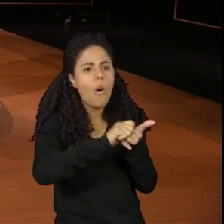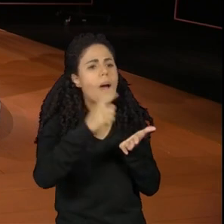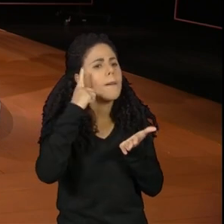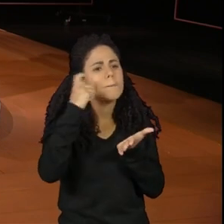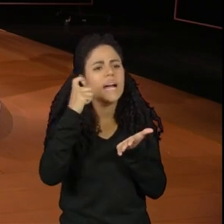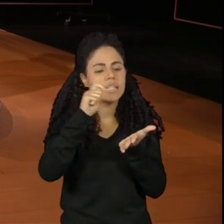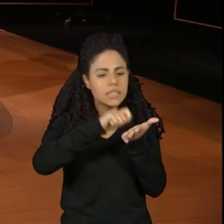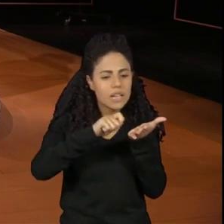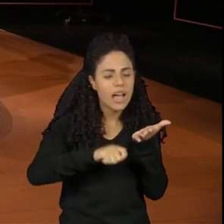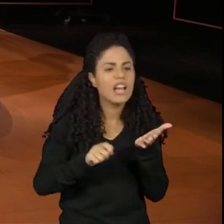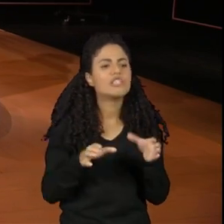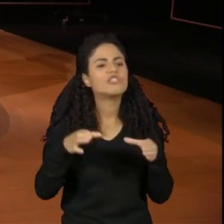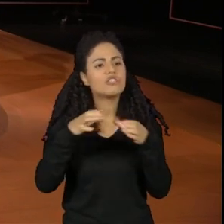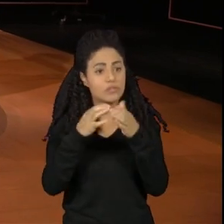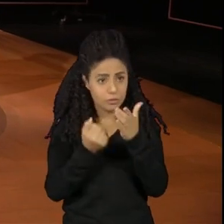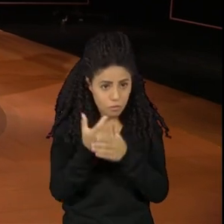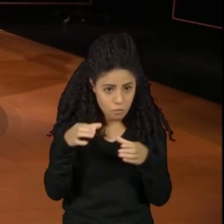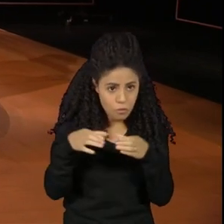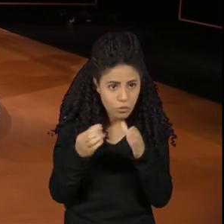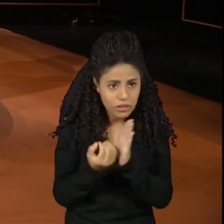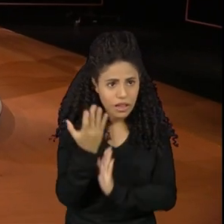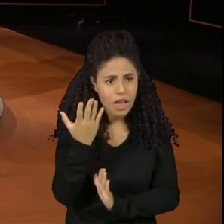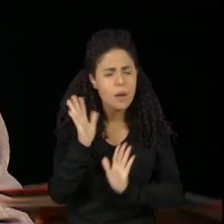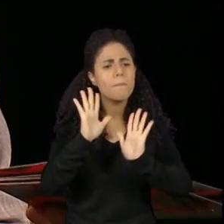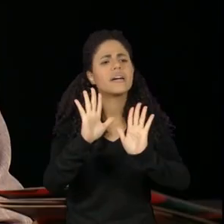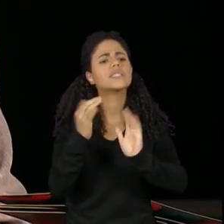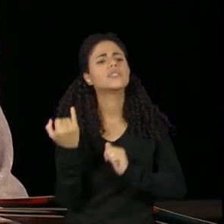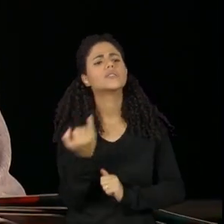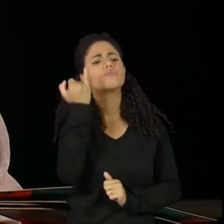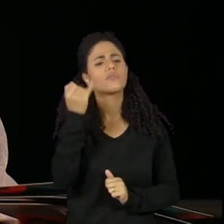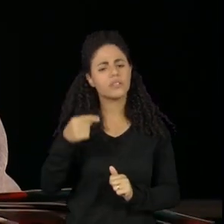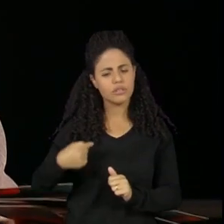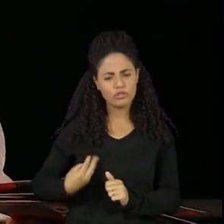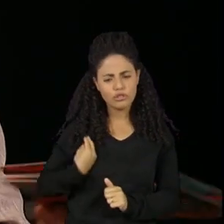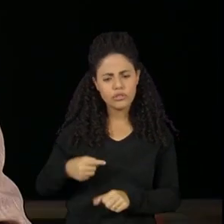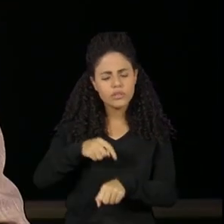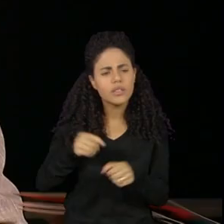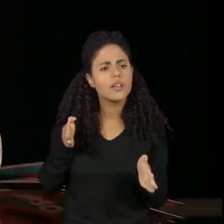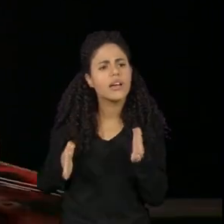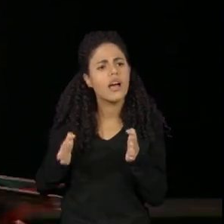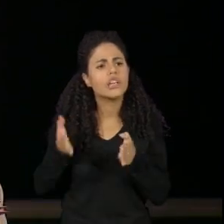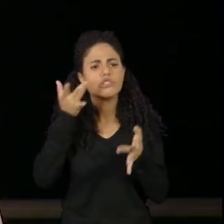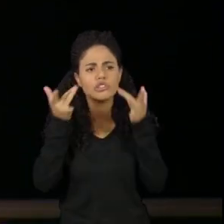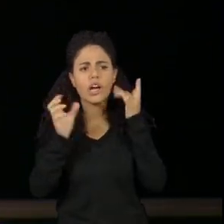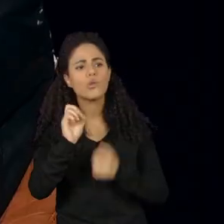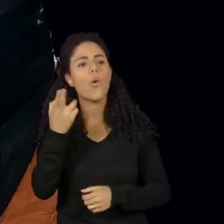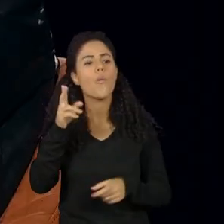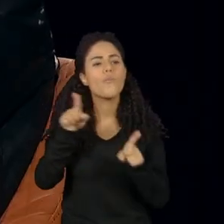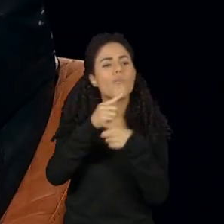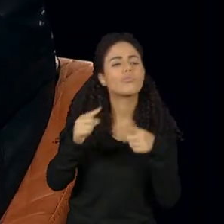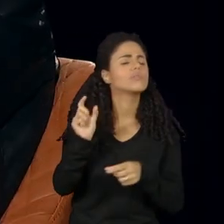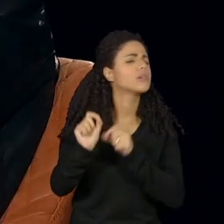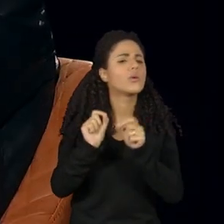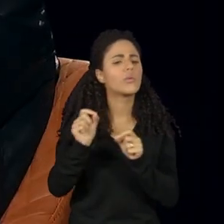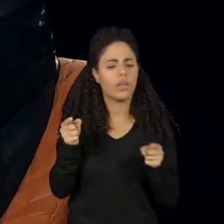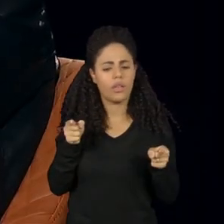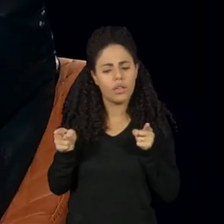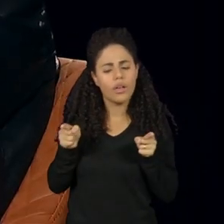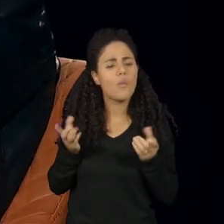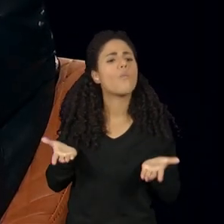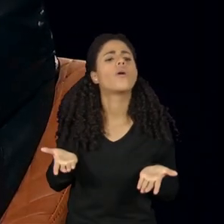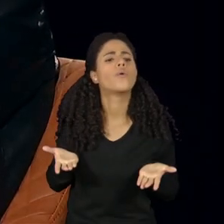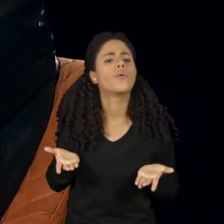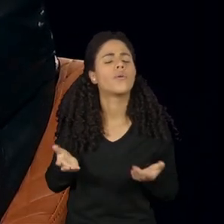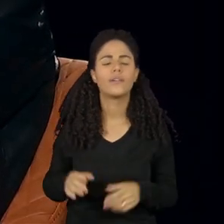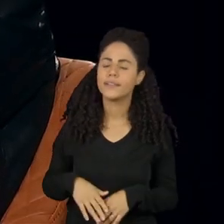dinheiro para montar uma banda. Mas o que era mais importante para você nesse momento, o teatro ou a música? Na verdade,